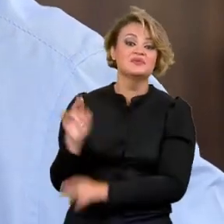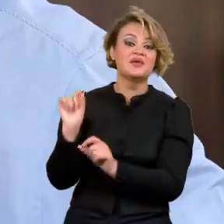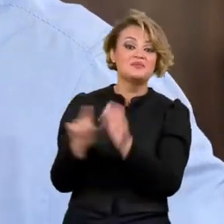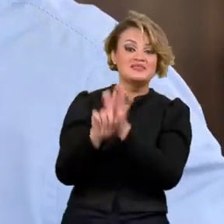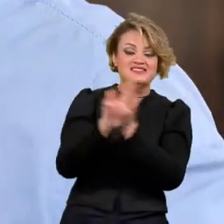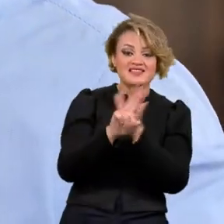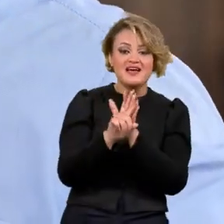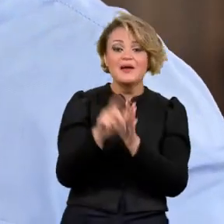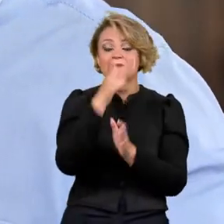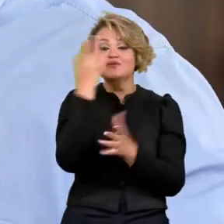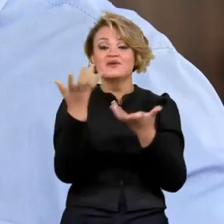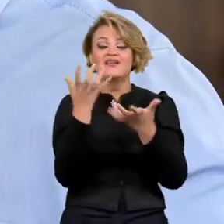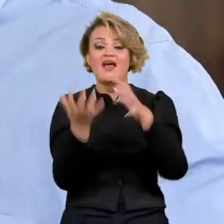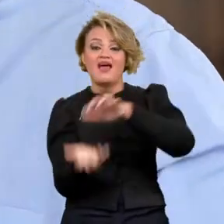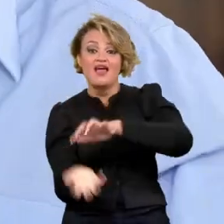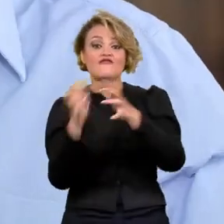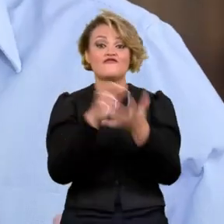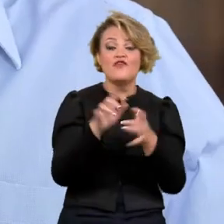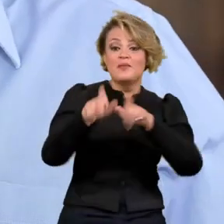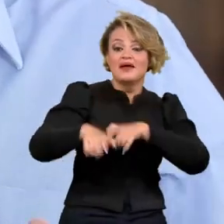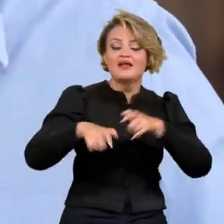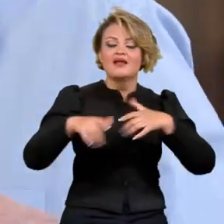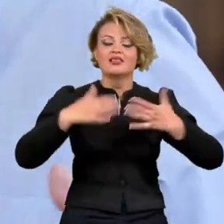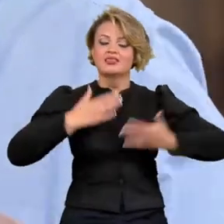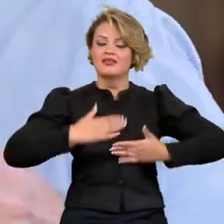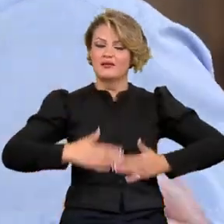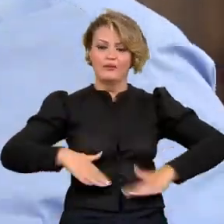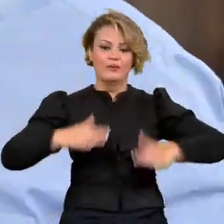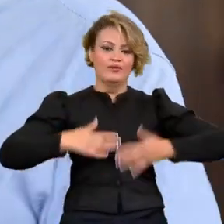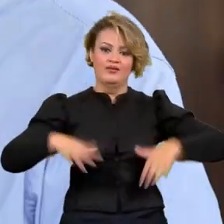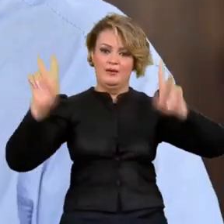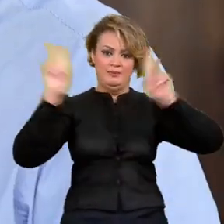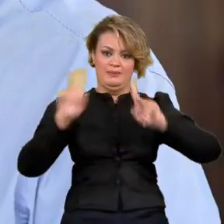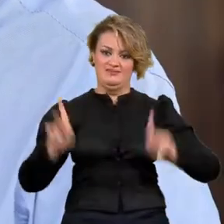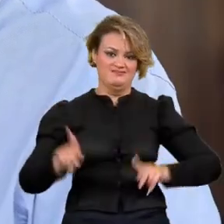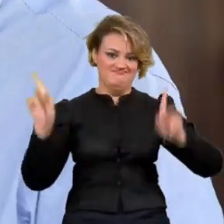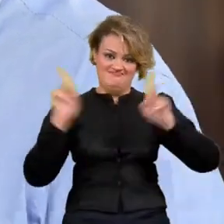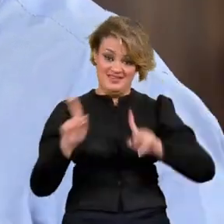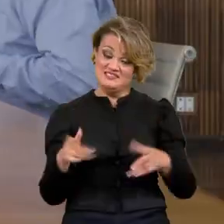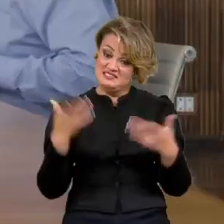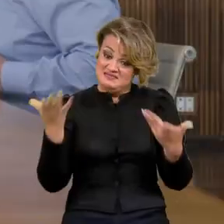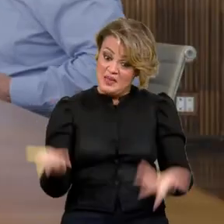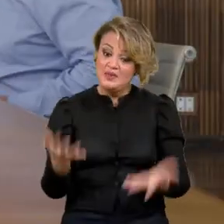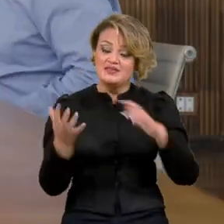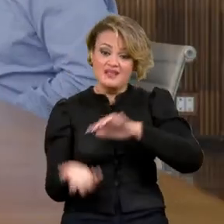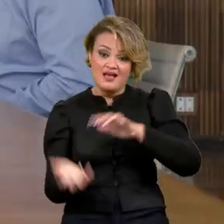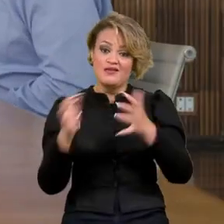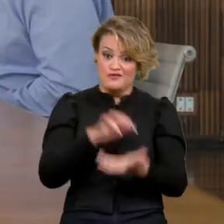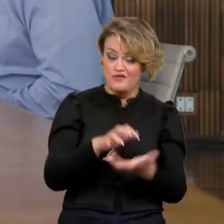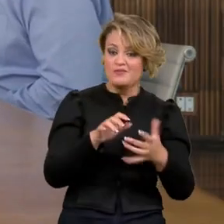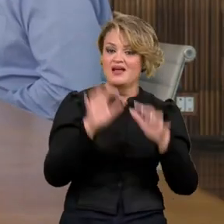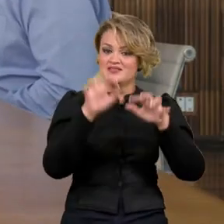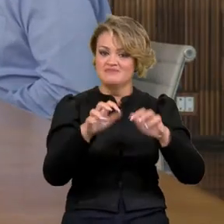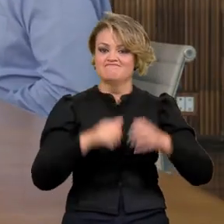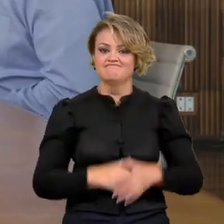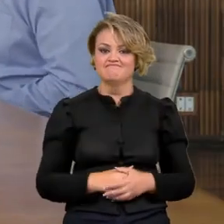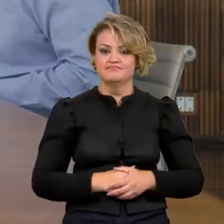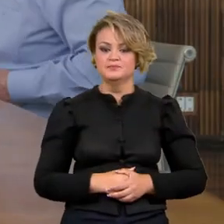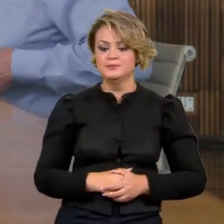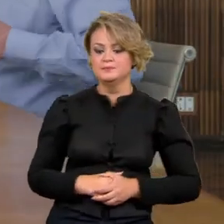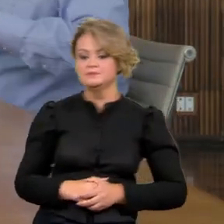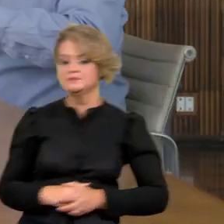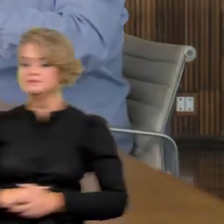tranquila e pacífica certo então essa reforma cara que nós vamos fazer no país usando o Incra e usando os canais